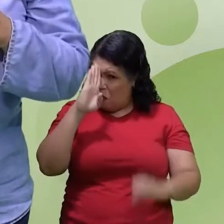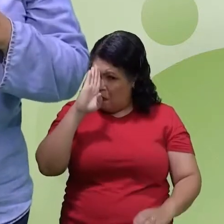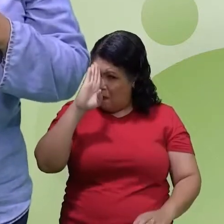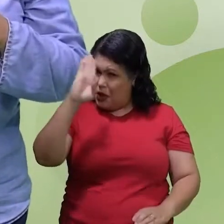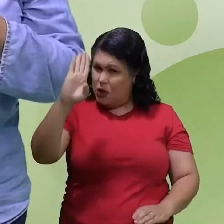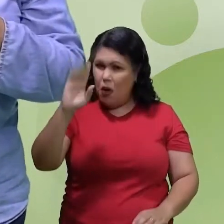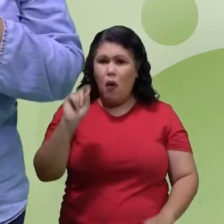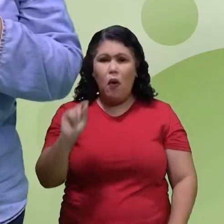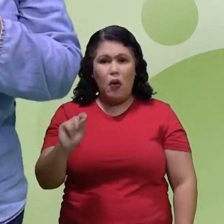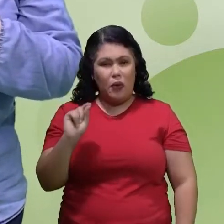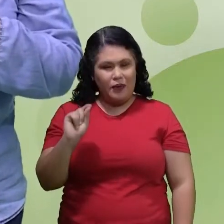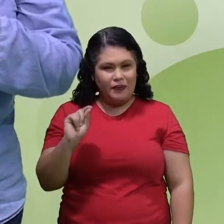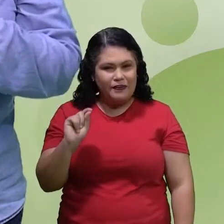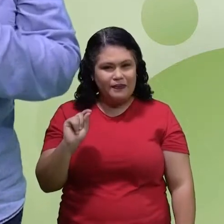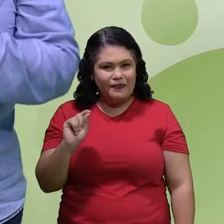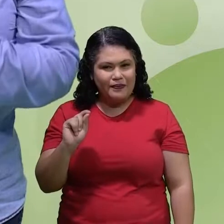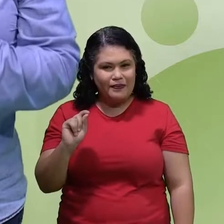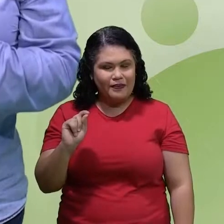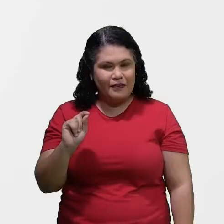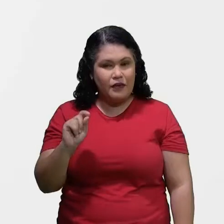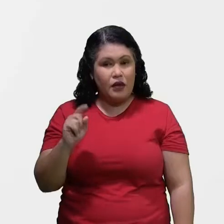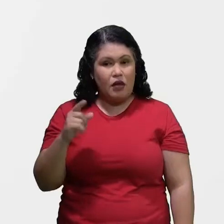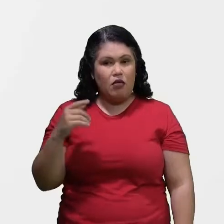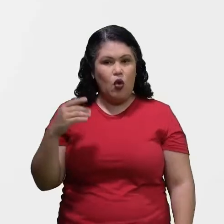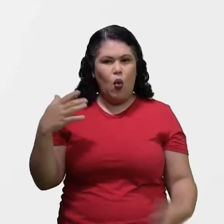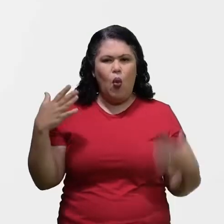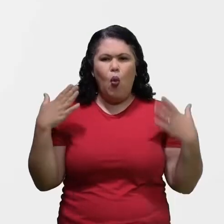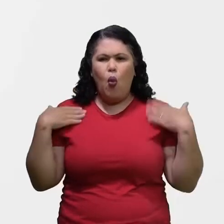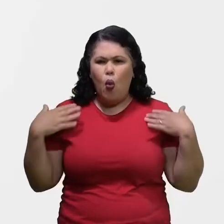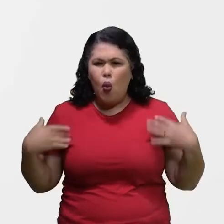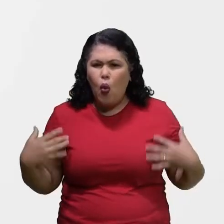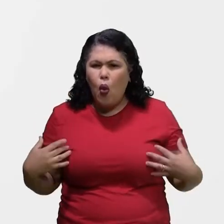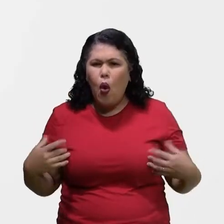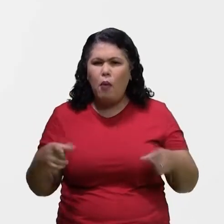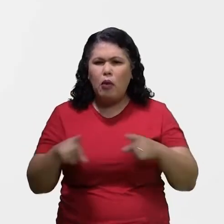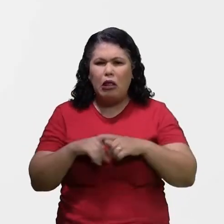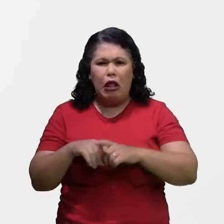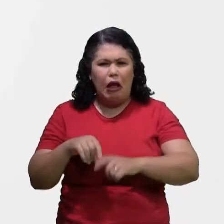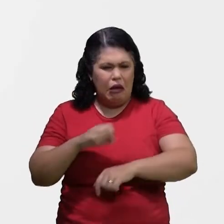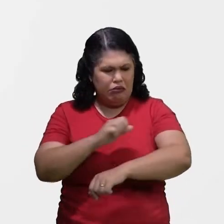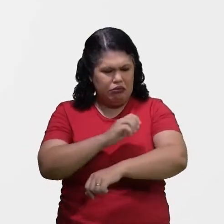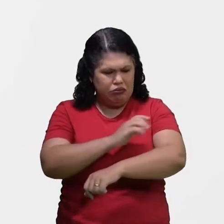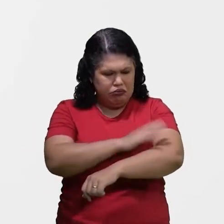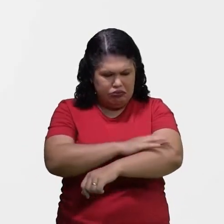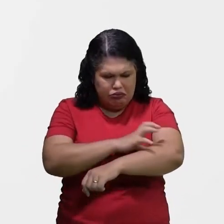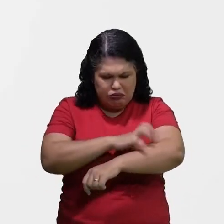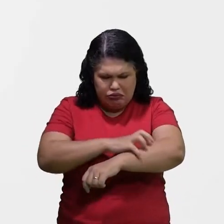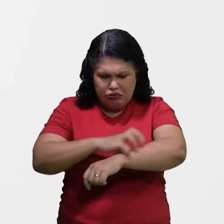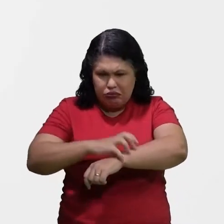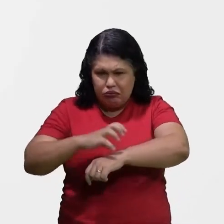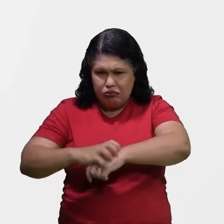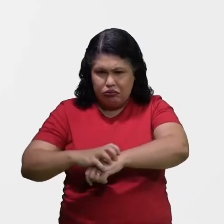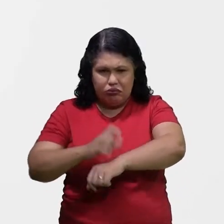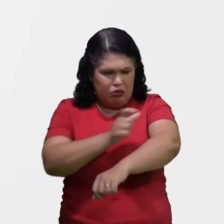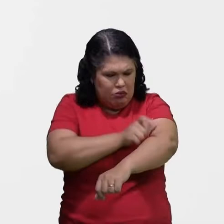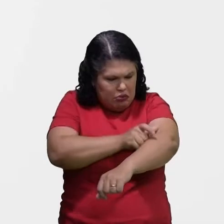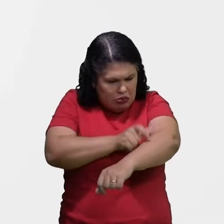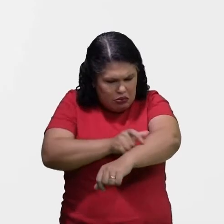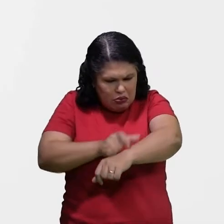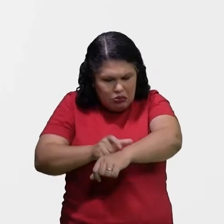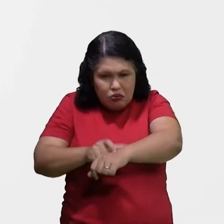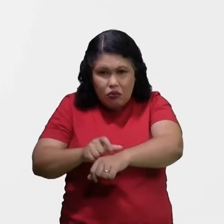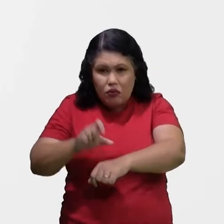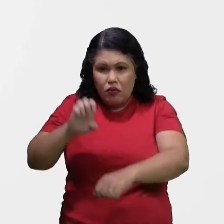muito própria, né? Eles são revestidos por escamas ou placas córneas,